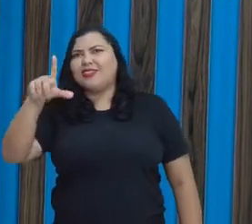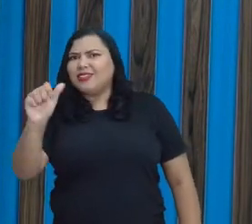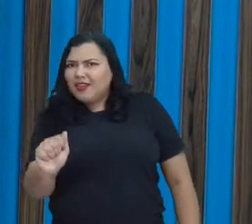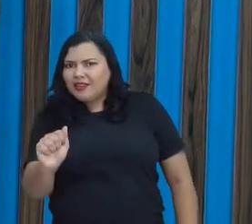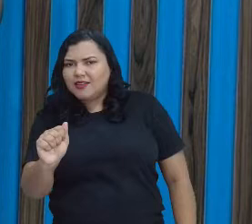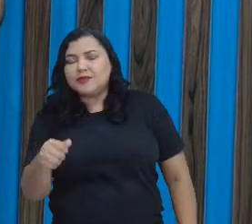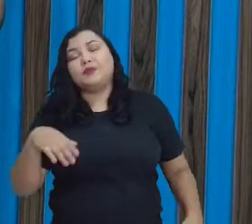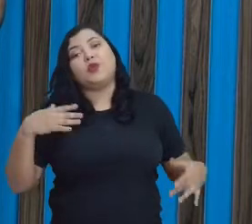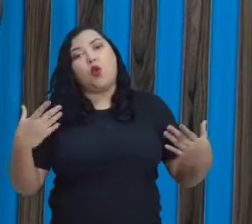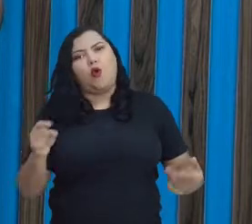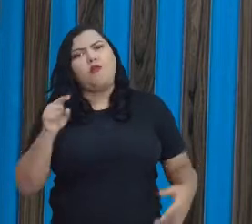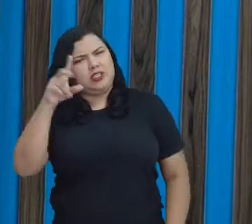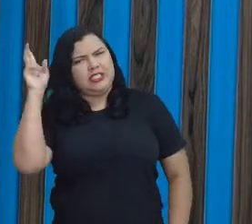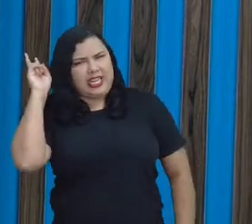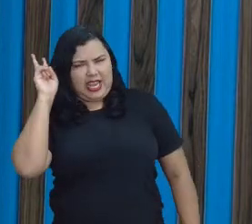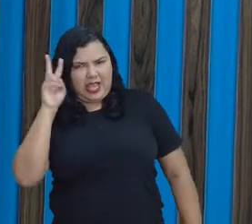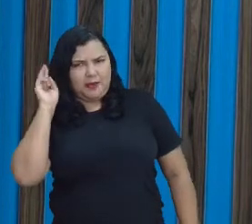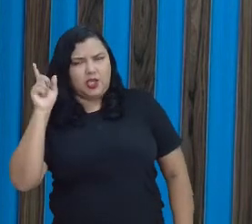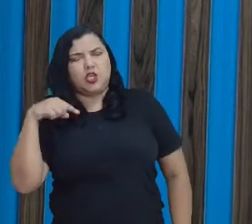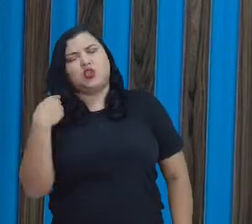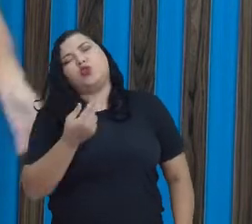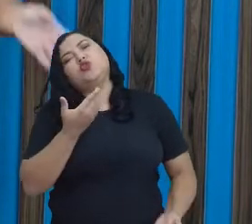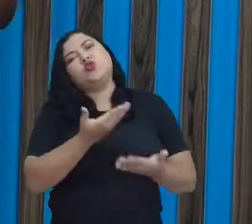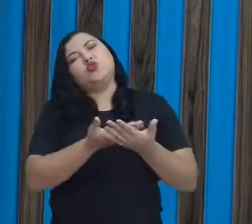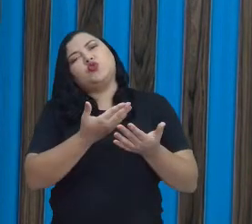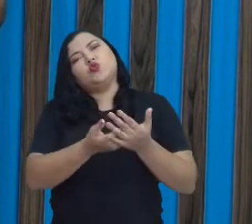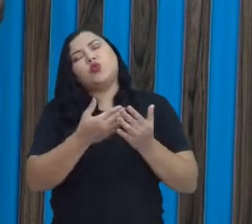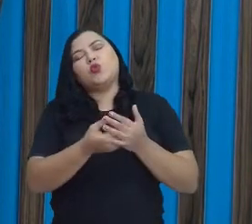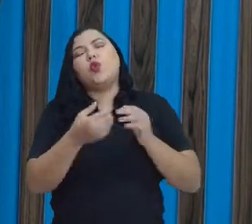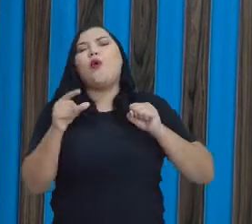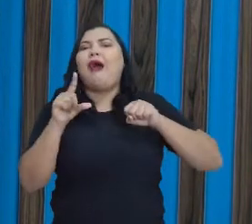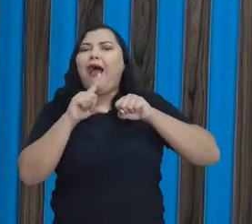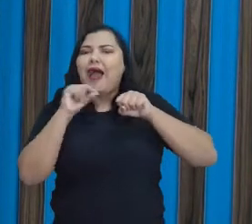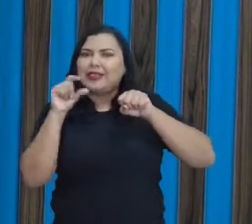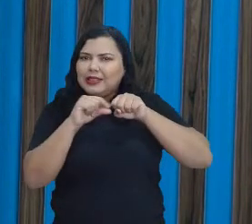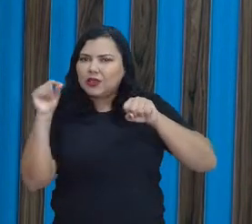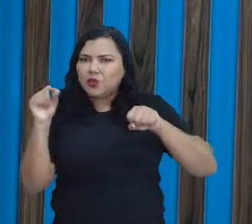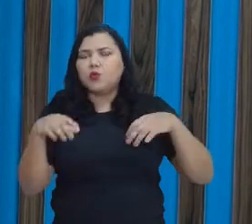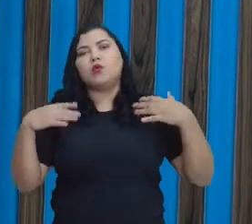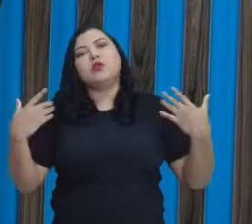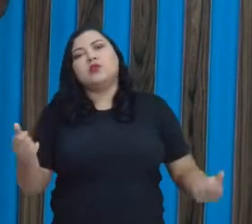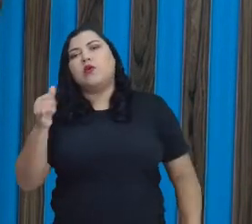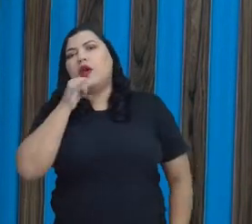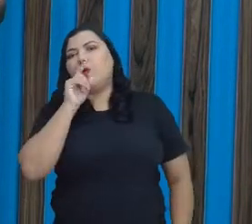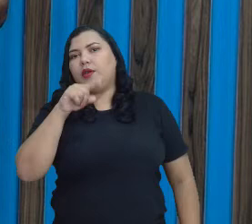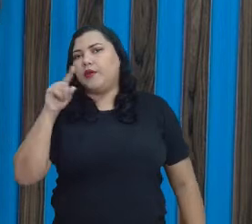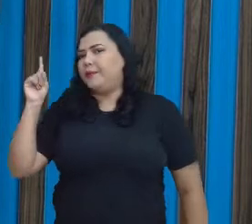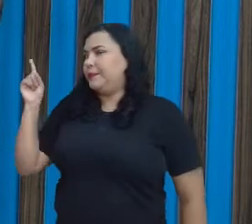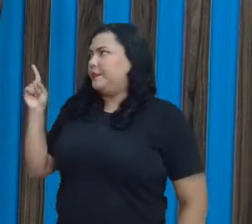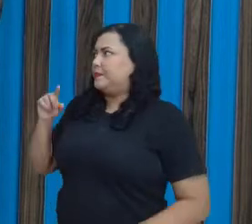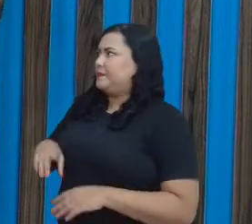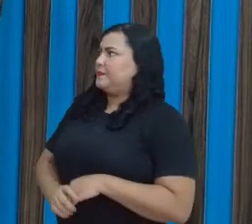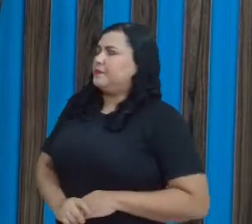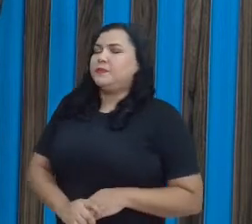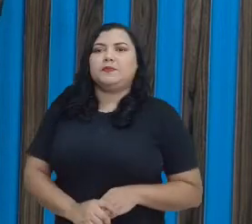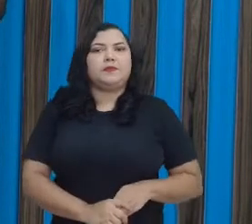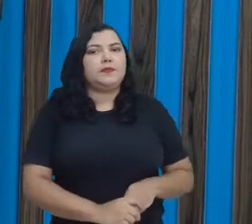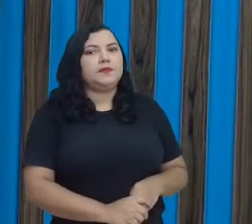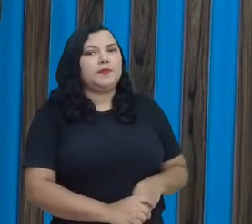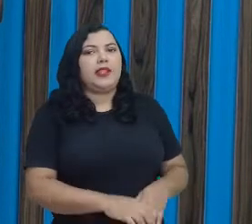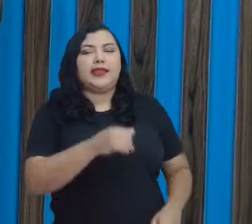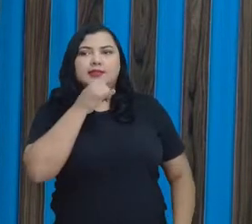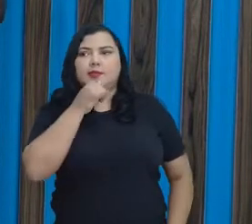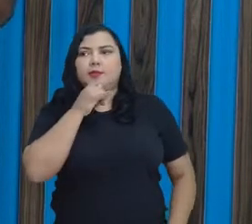momento. Uma das funções do artigo é justamente substantivar outras palavras. Então, ó, eu